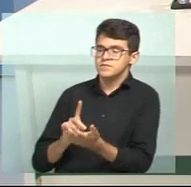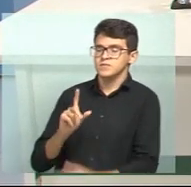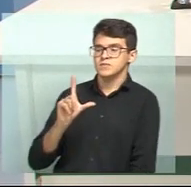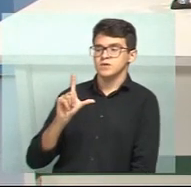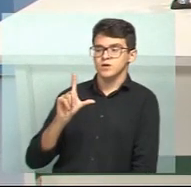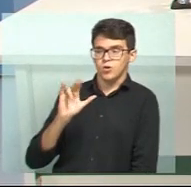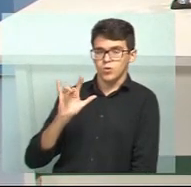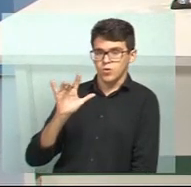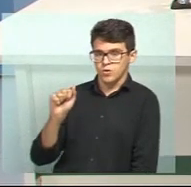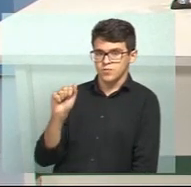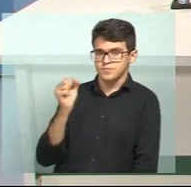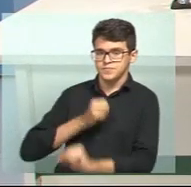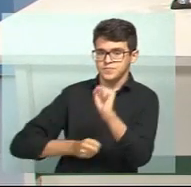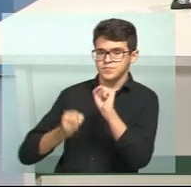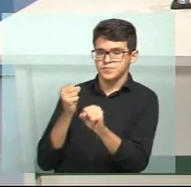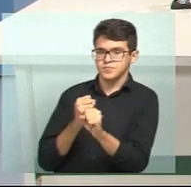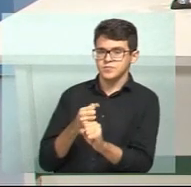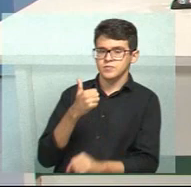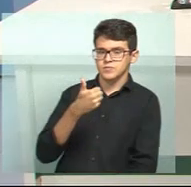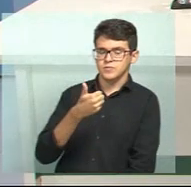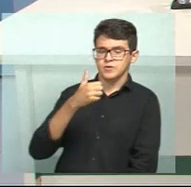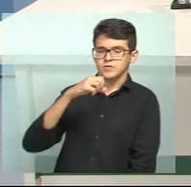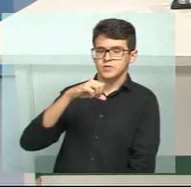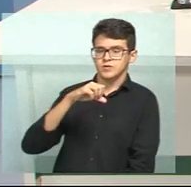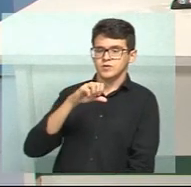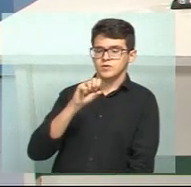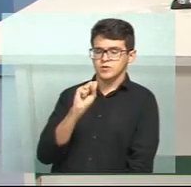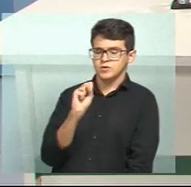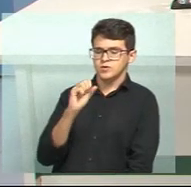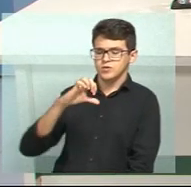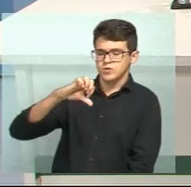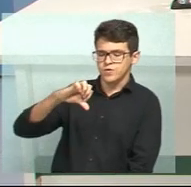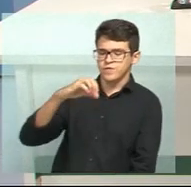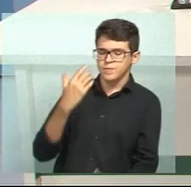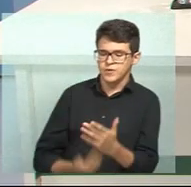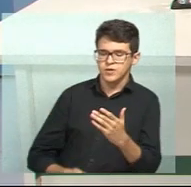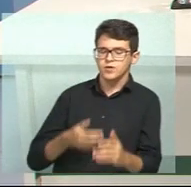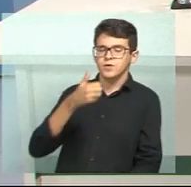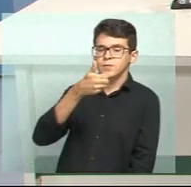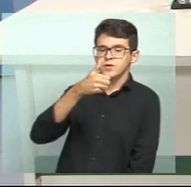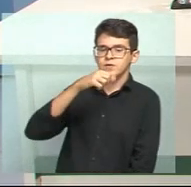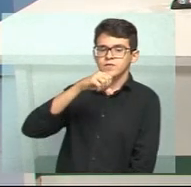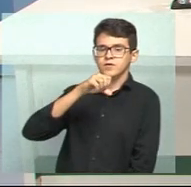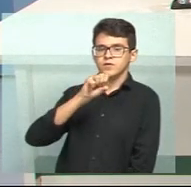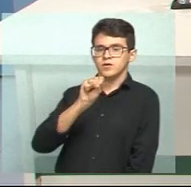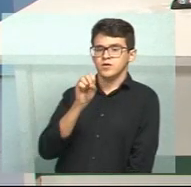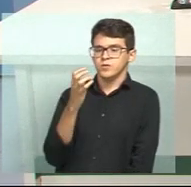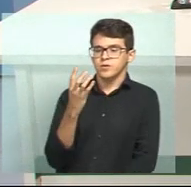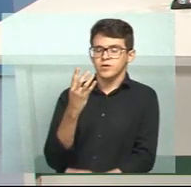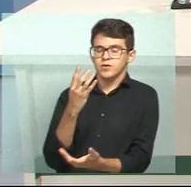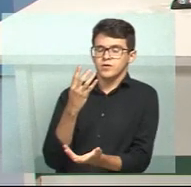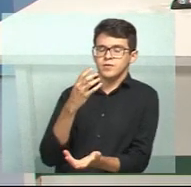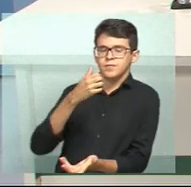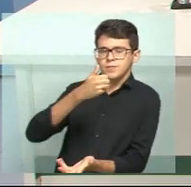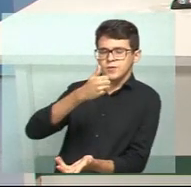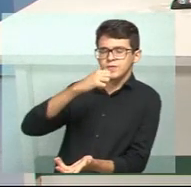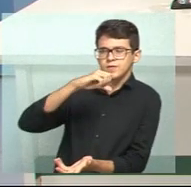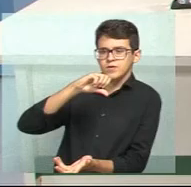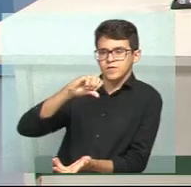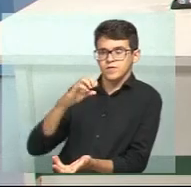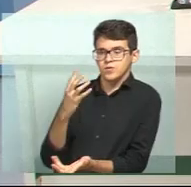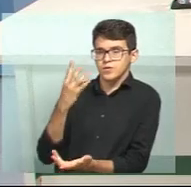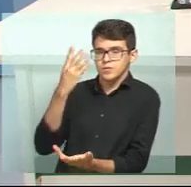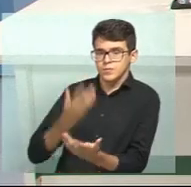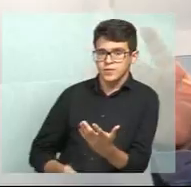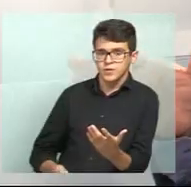89, perdeu para Collor. Em 94, perdeu para Fernando Henrique Cardoso. Já em 95, ele